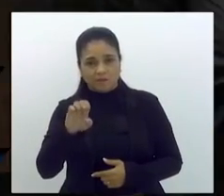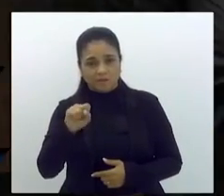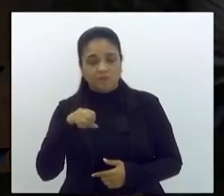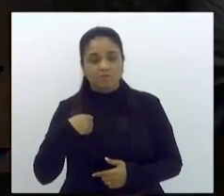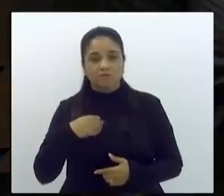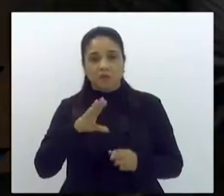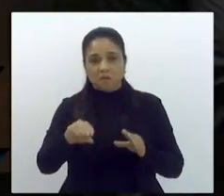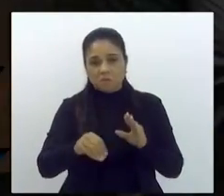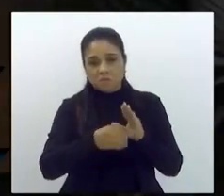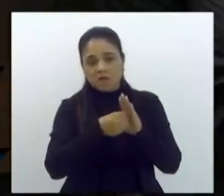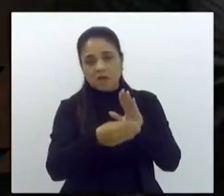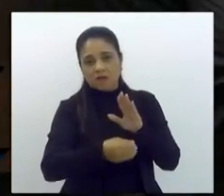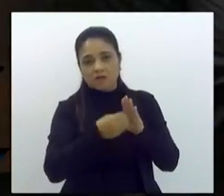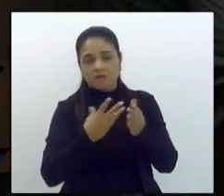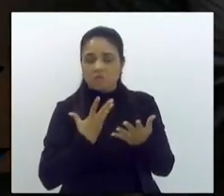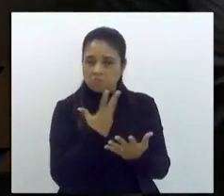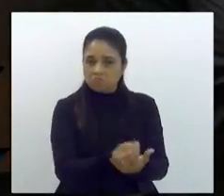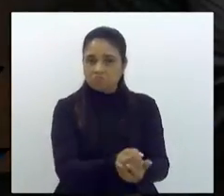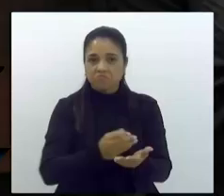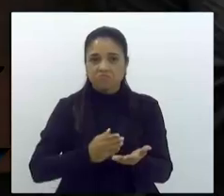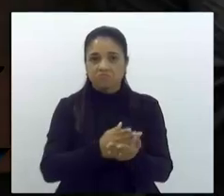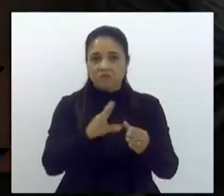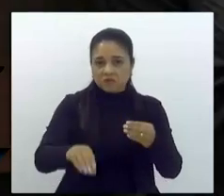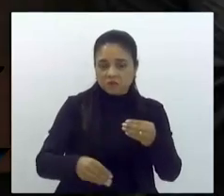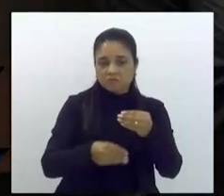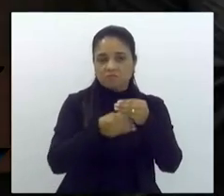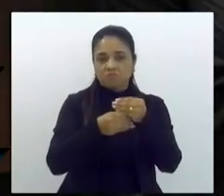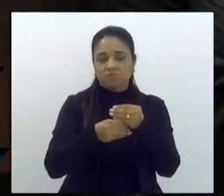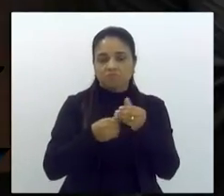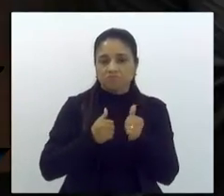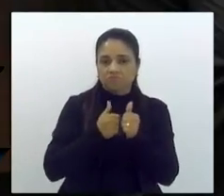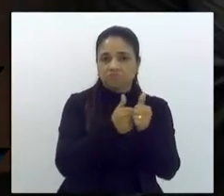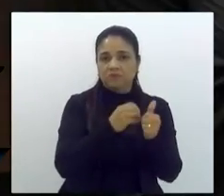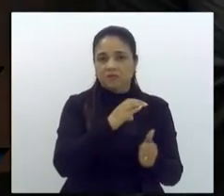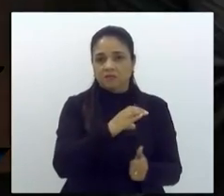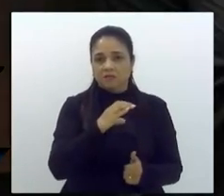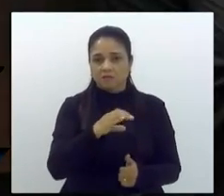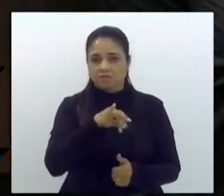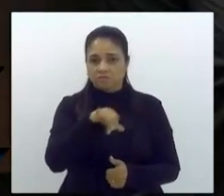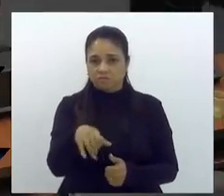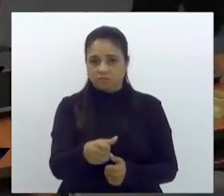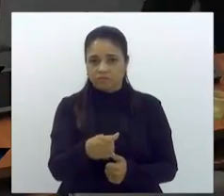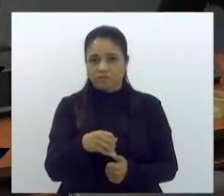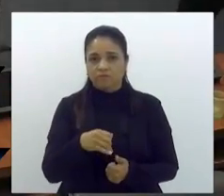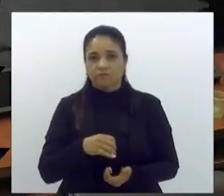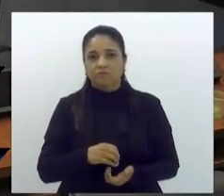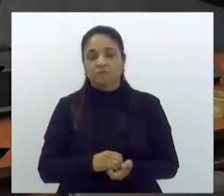parecer favorável acompanhando as emendas da ccj senhora presidente